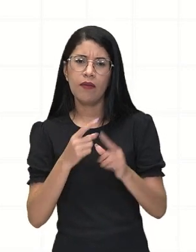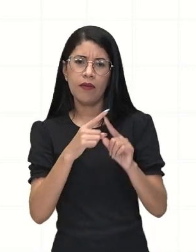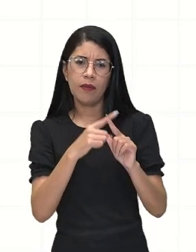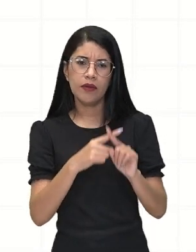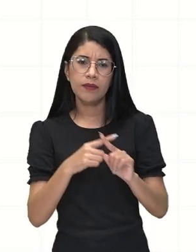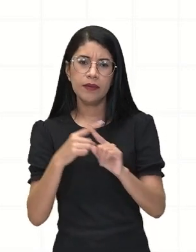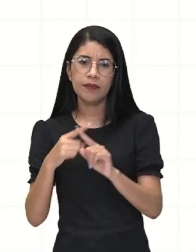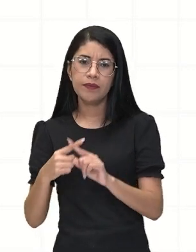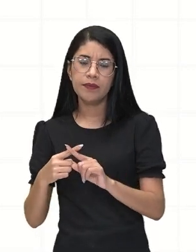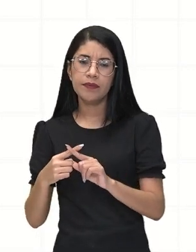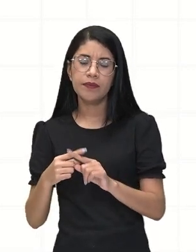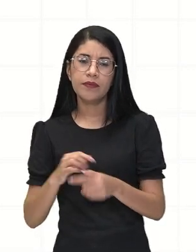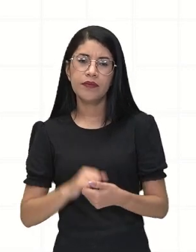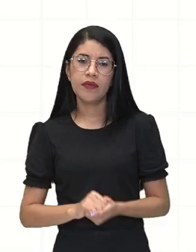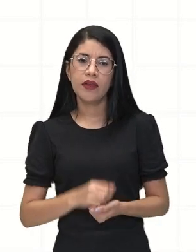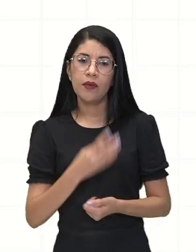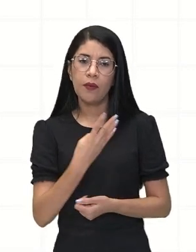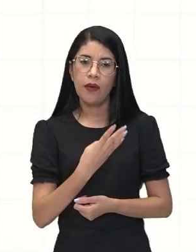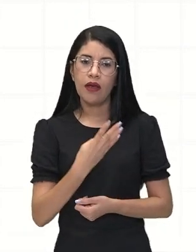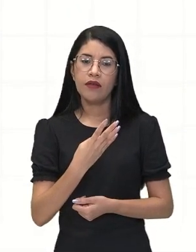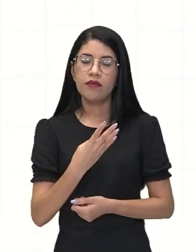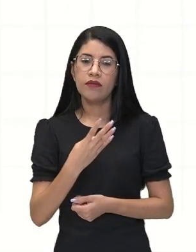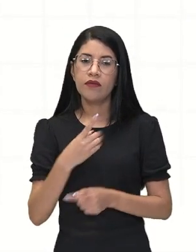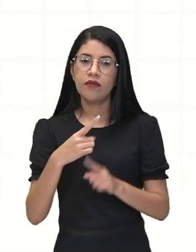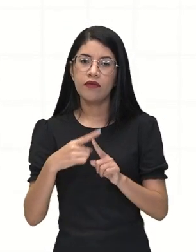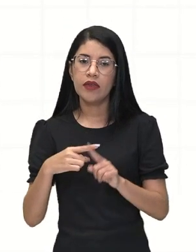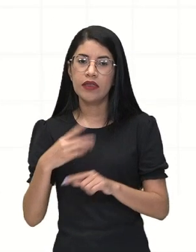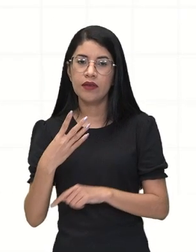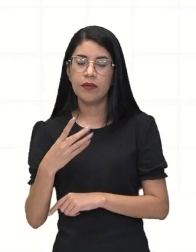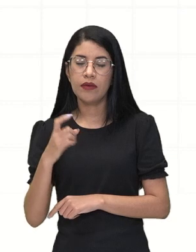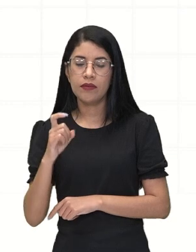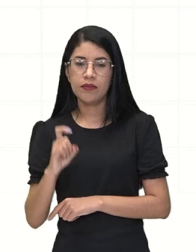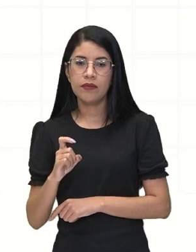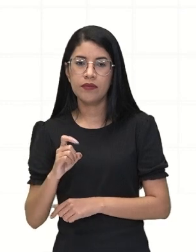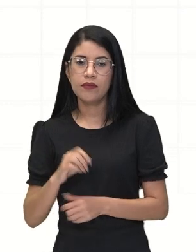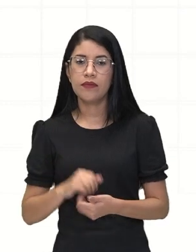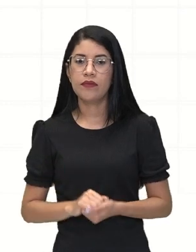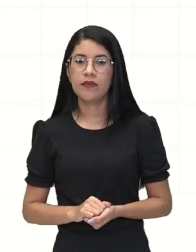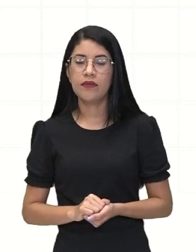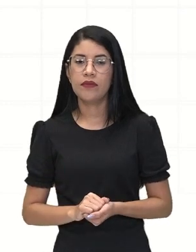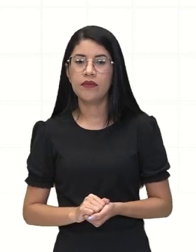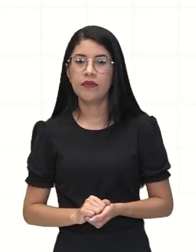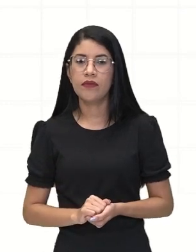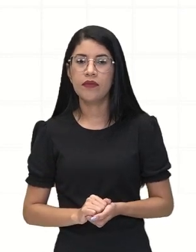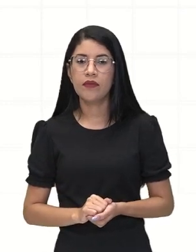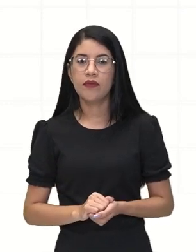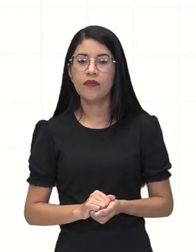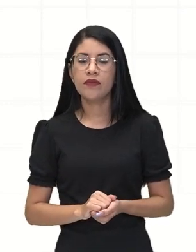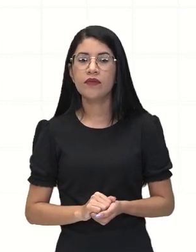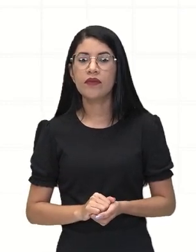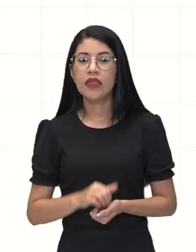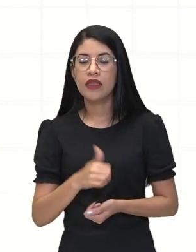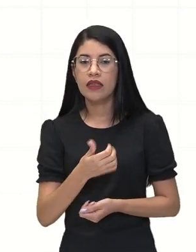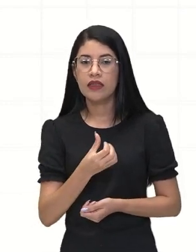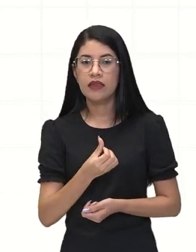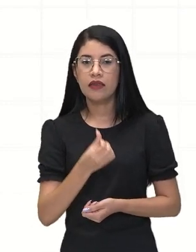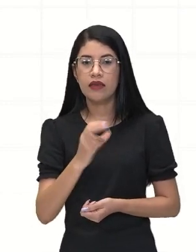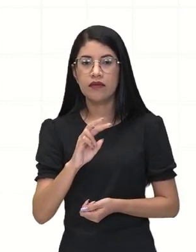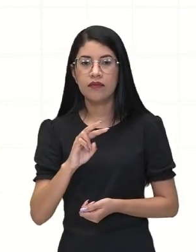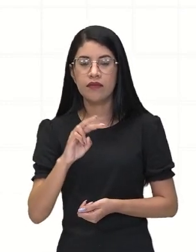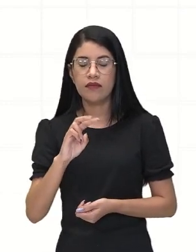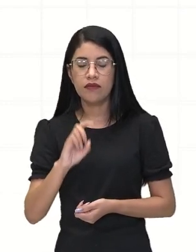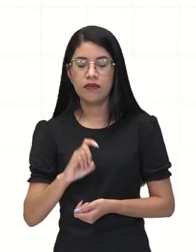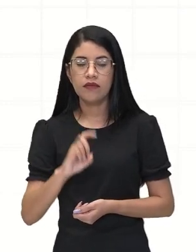lá, ó. 4 vezes 4x vezes 4x. 4 vezes 4, 16. X